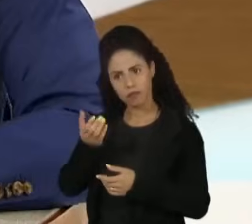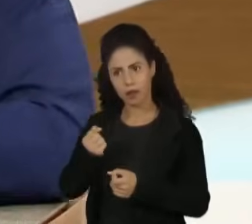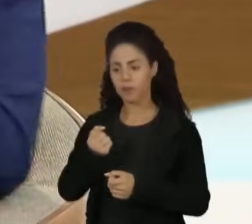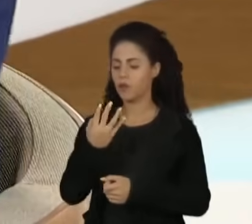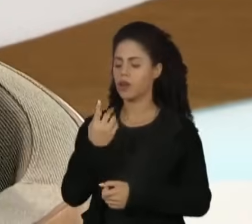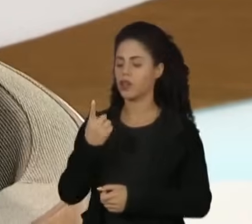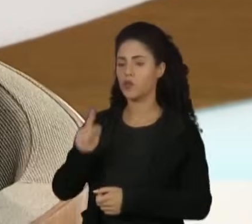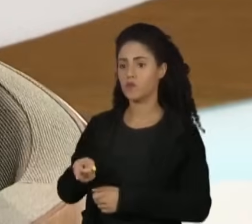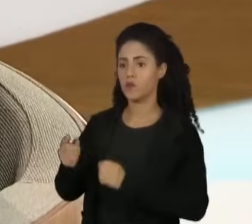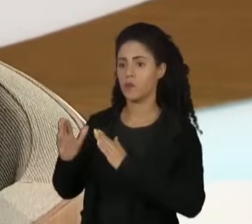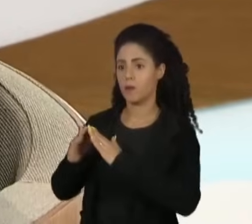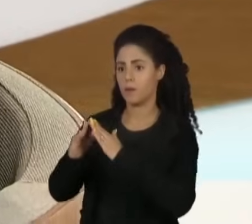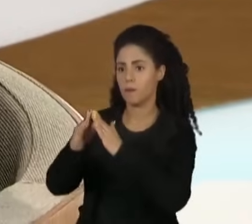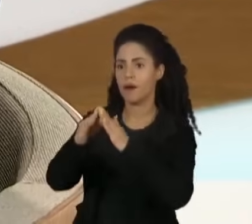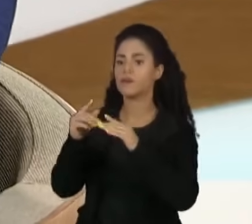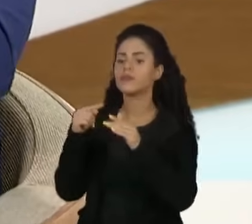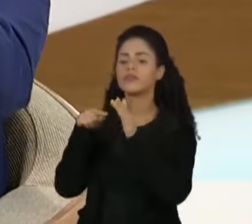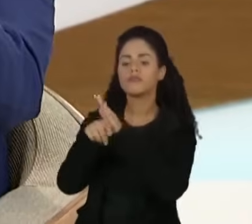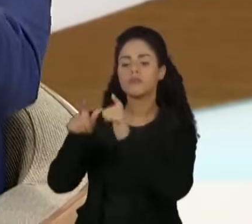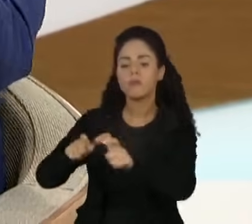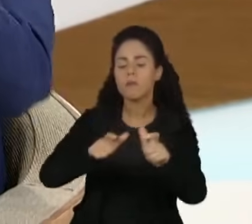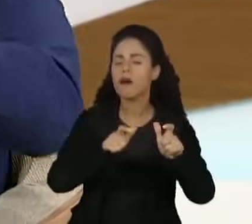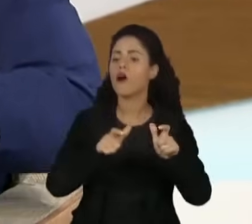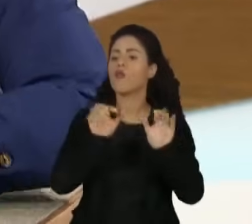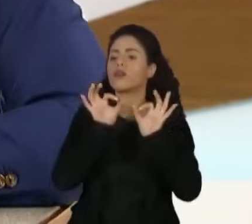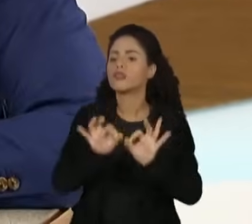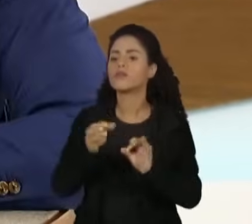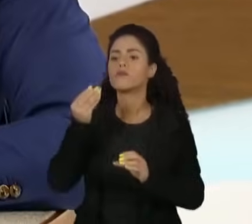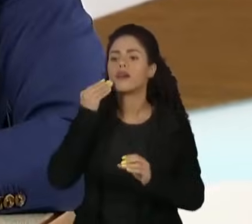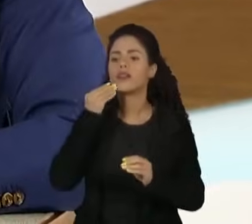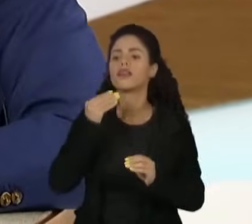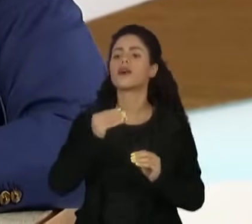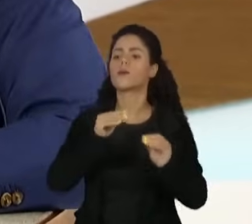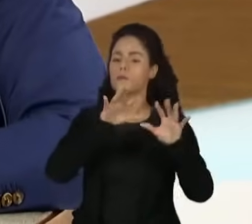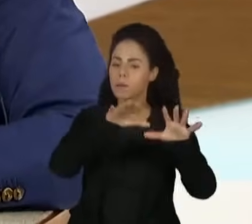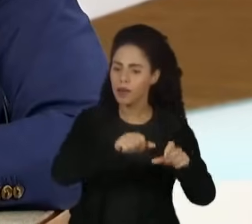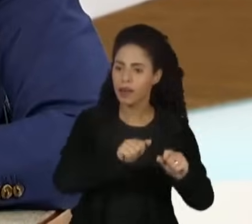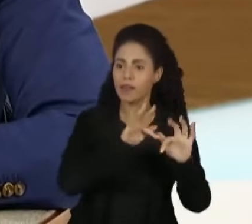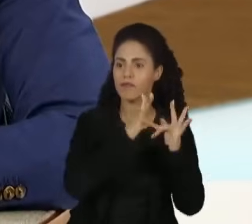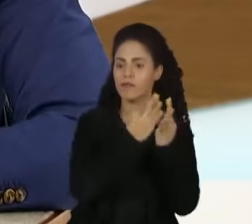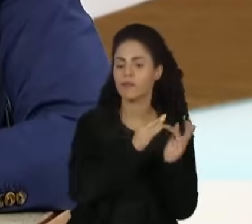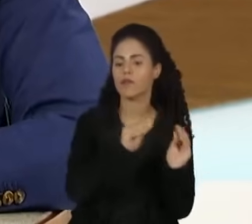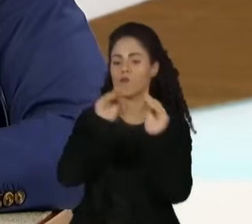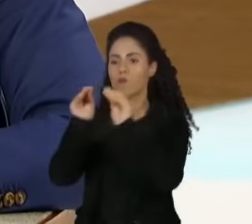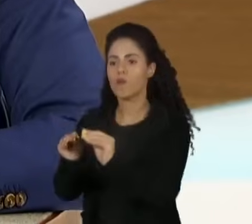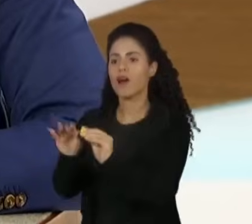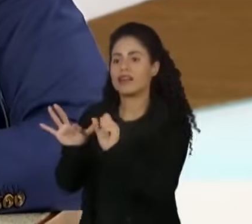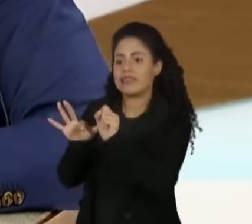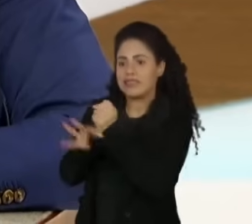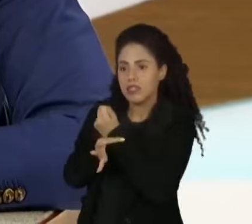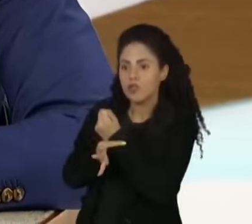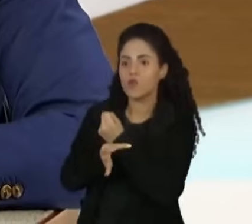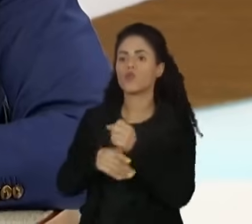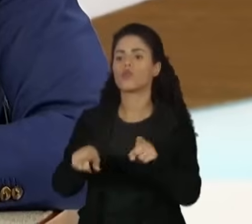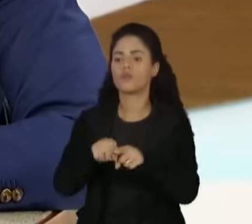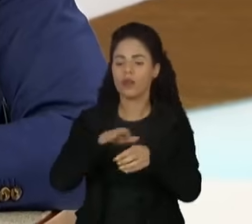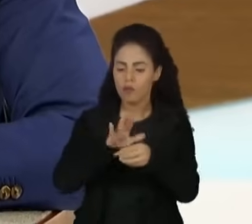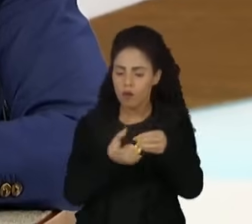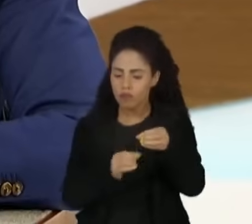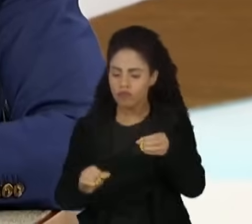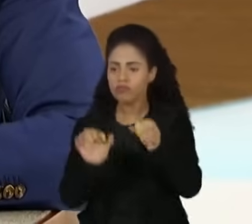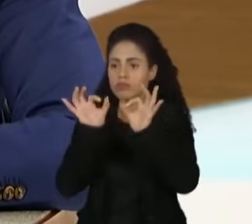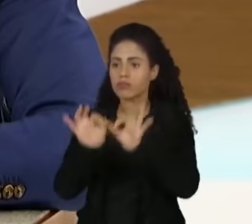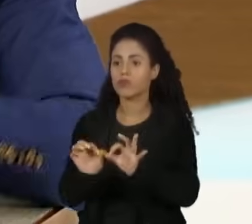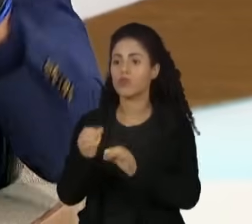41 mil imóveis, a gente precisa permutar essas áreas para conseguir colocar vocês num lugar melhor, tirar vocês de alguns esgotos, dar uma vida melhor. A gente tem